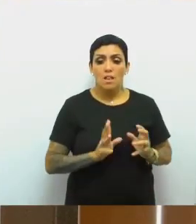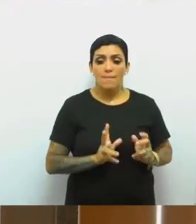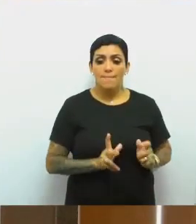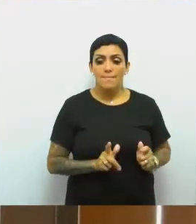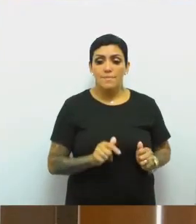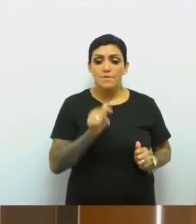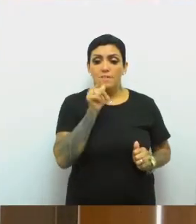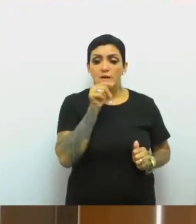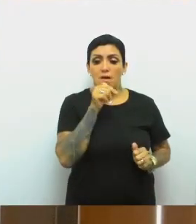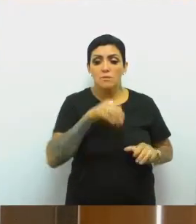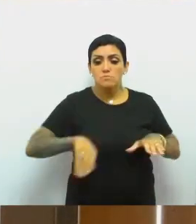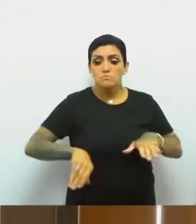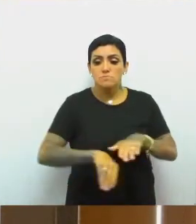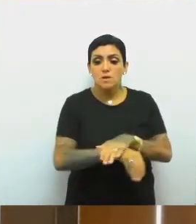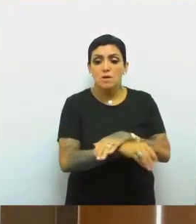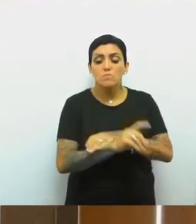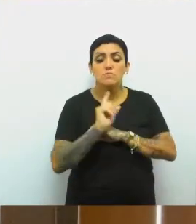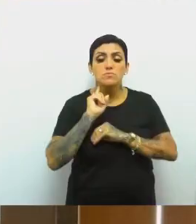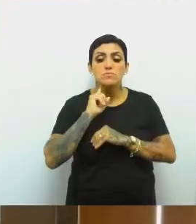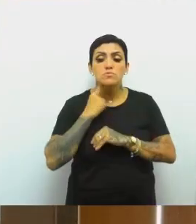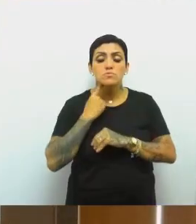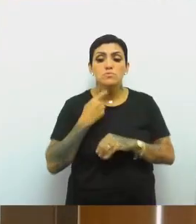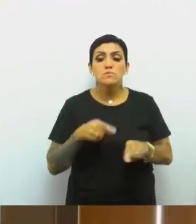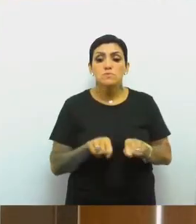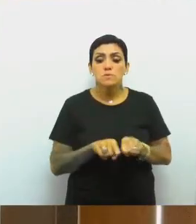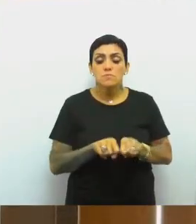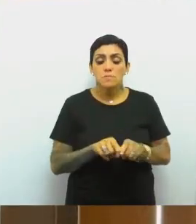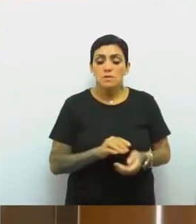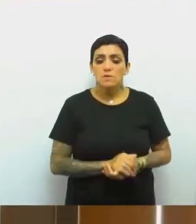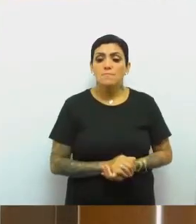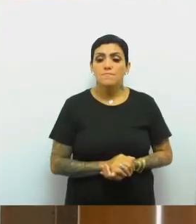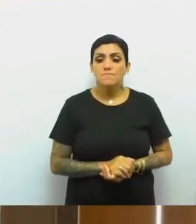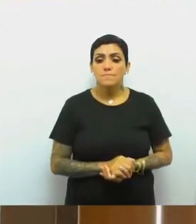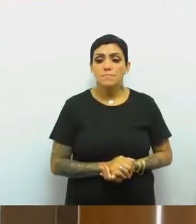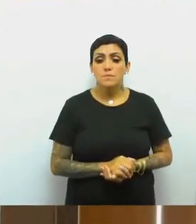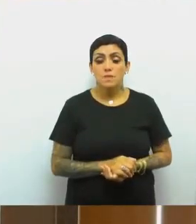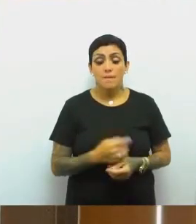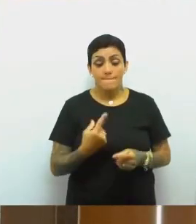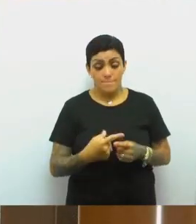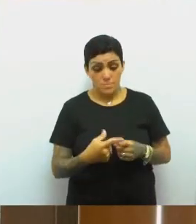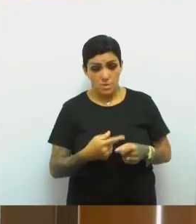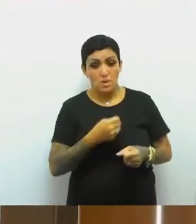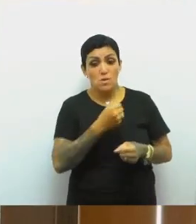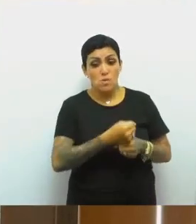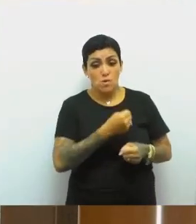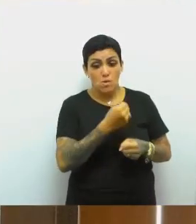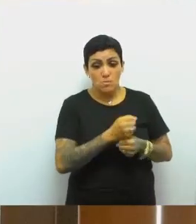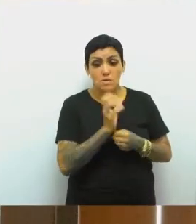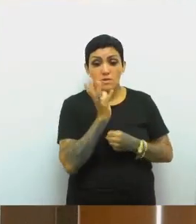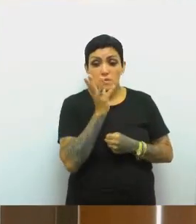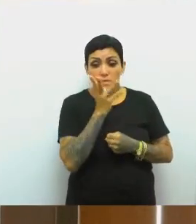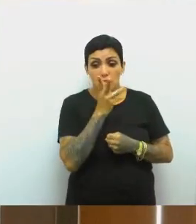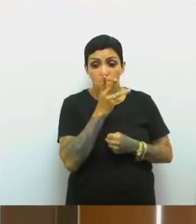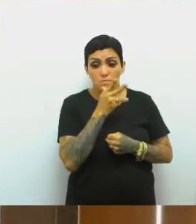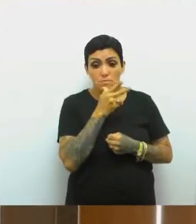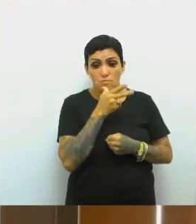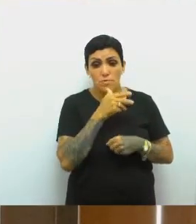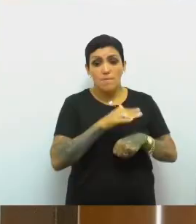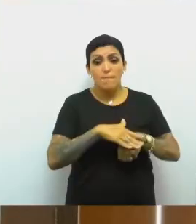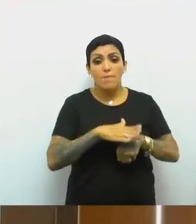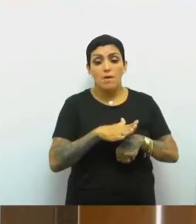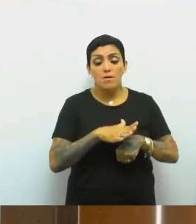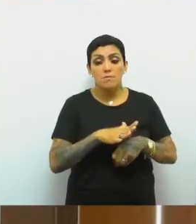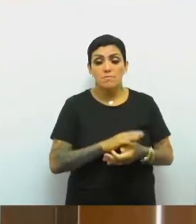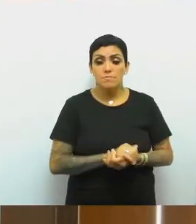porque, cuidando da água, cuidando do esgoto, embora sejam obras que ficam enterradas, eu acho que isso dá uma